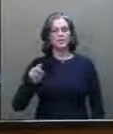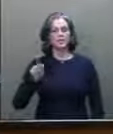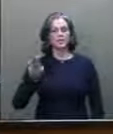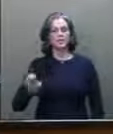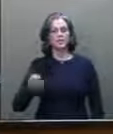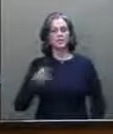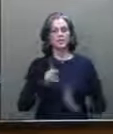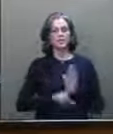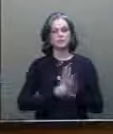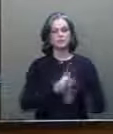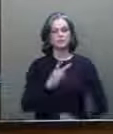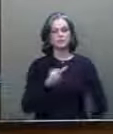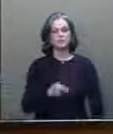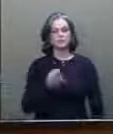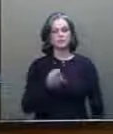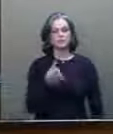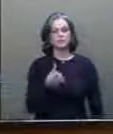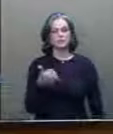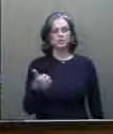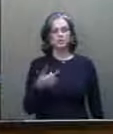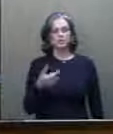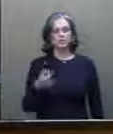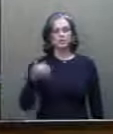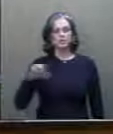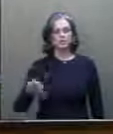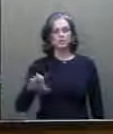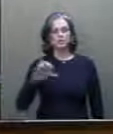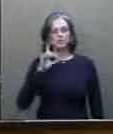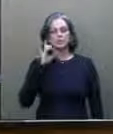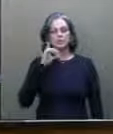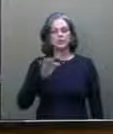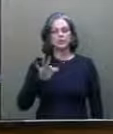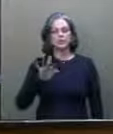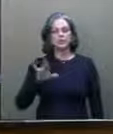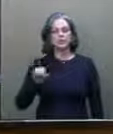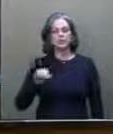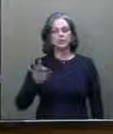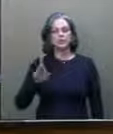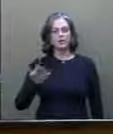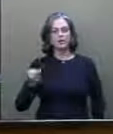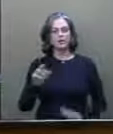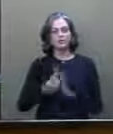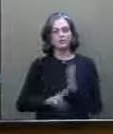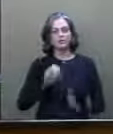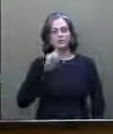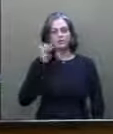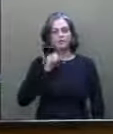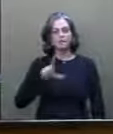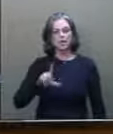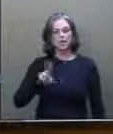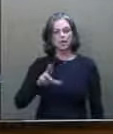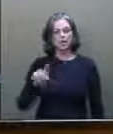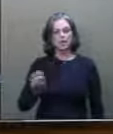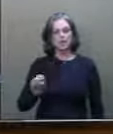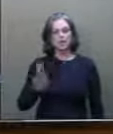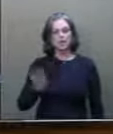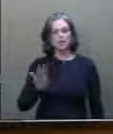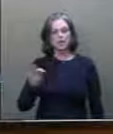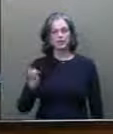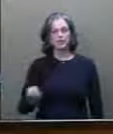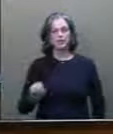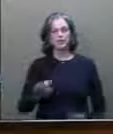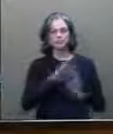Projeto de Lei 2.868, de 2019, do deputado Fábio Faria, tendo como relator o senador Lucas Barreto. As matérias